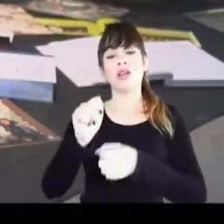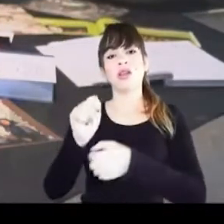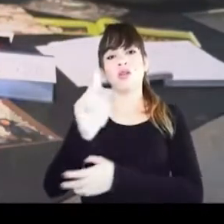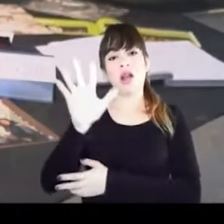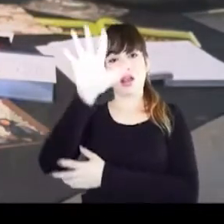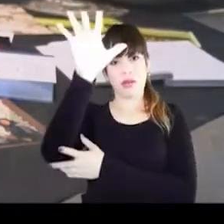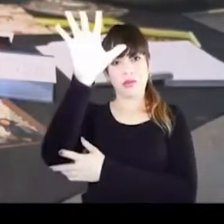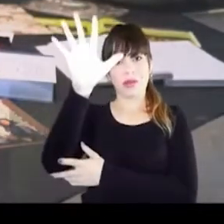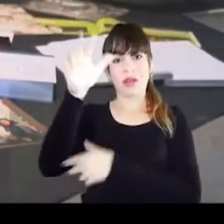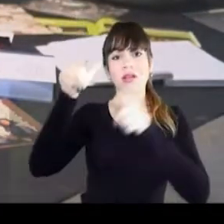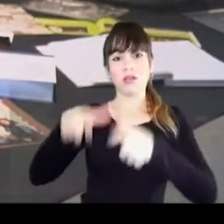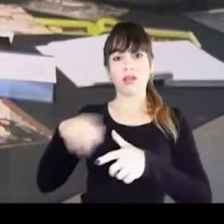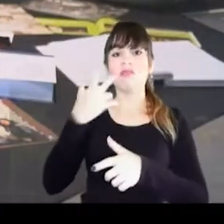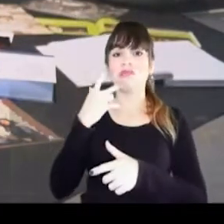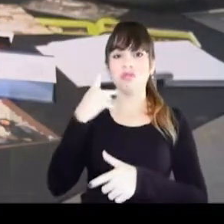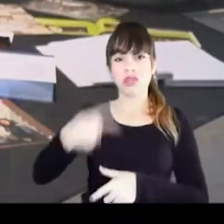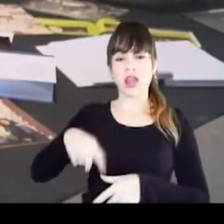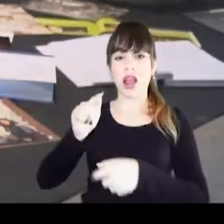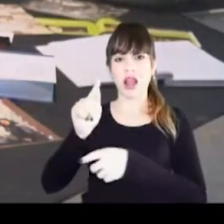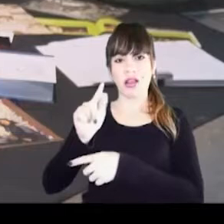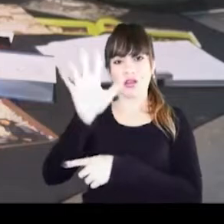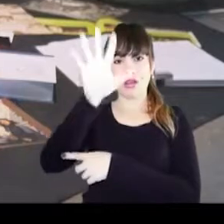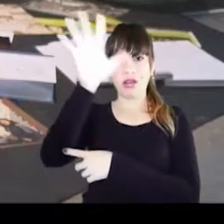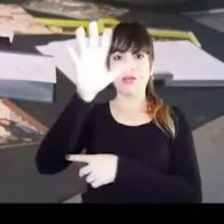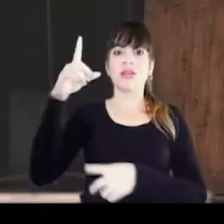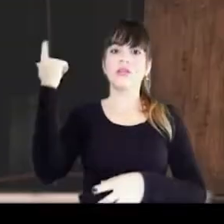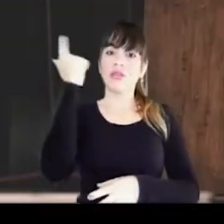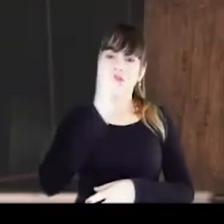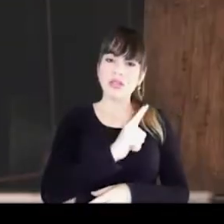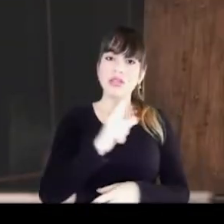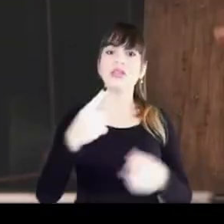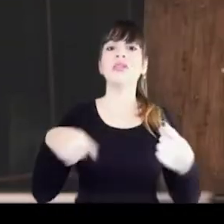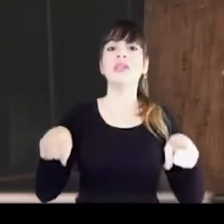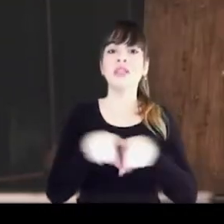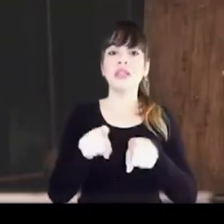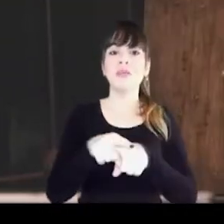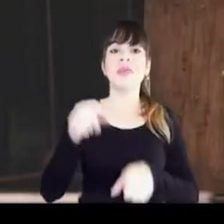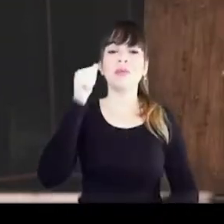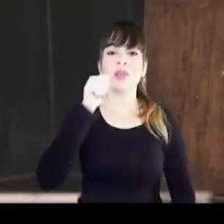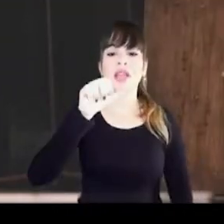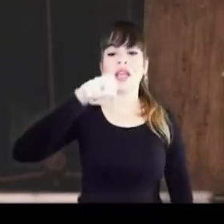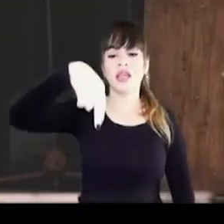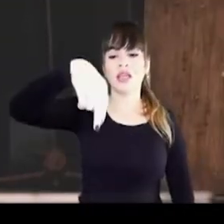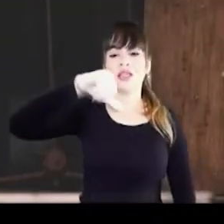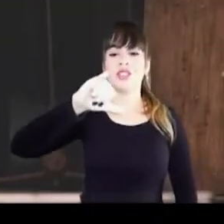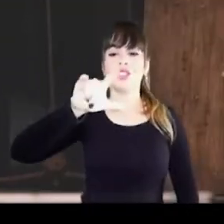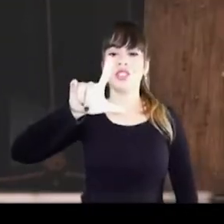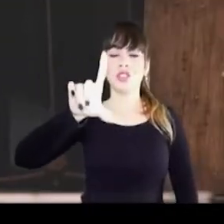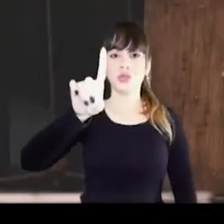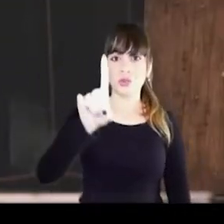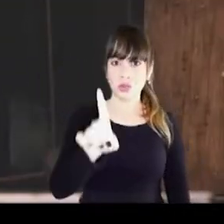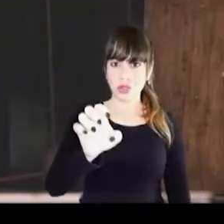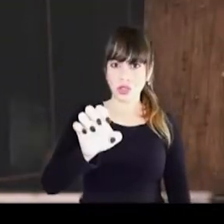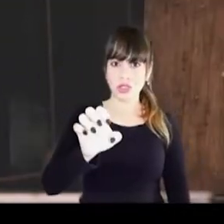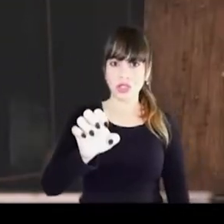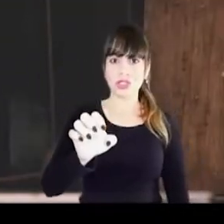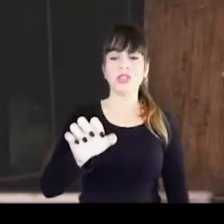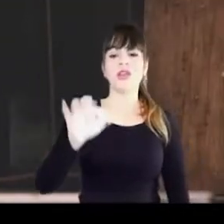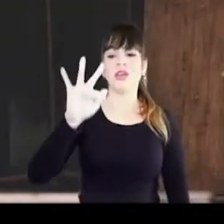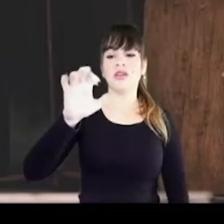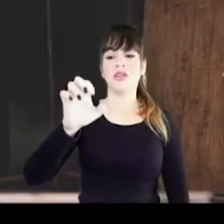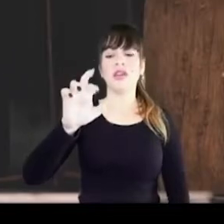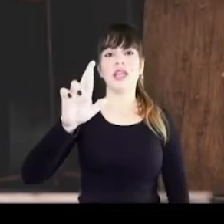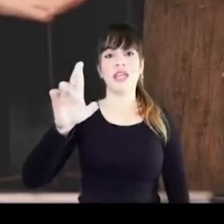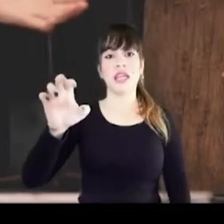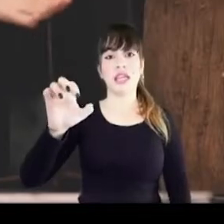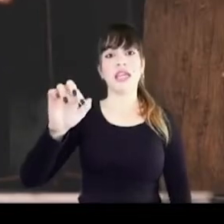Guaramiranga e... É, a estreia desse espetáculo, Anárquico Velho Mundo Novo, e a Nilde, que era